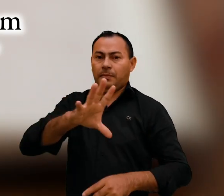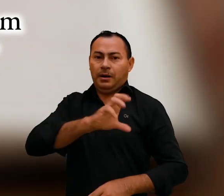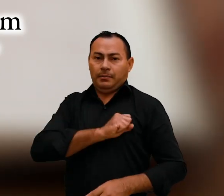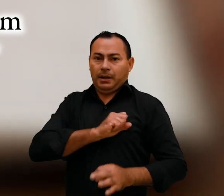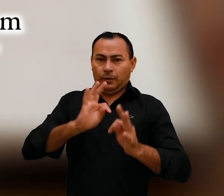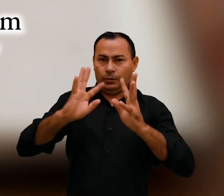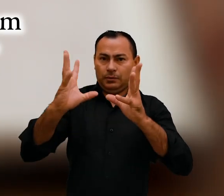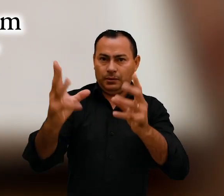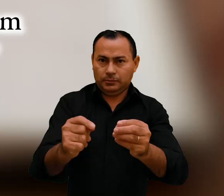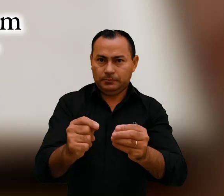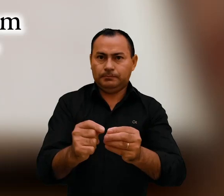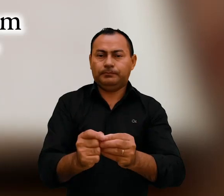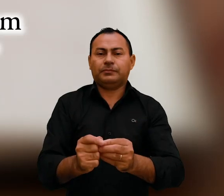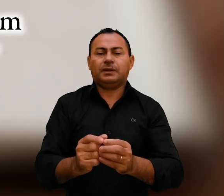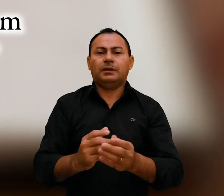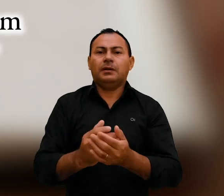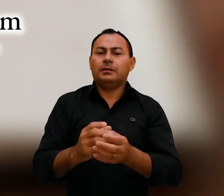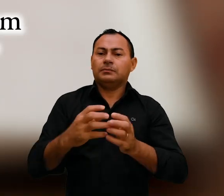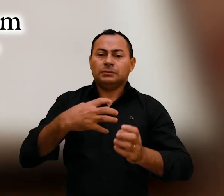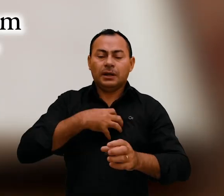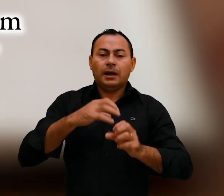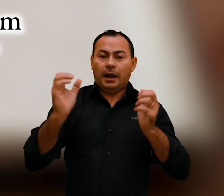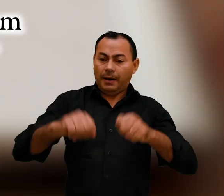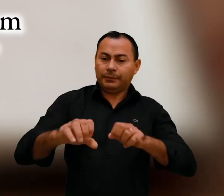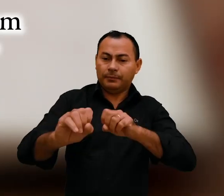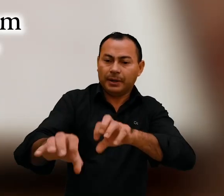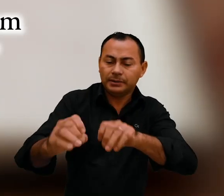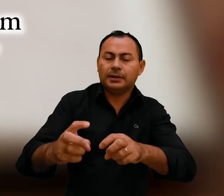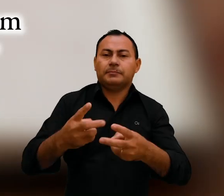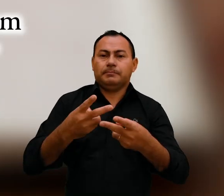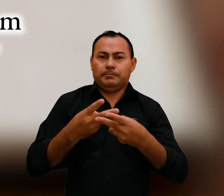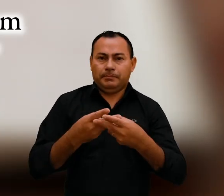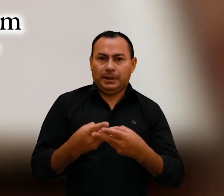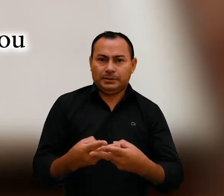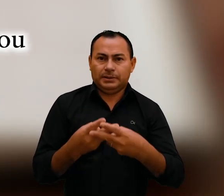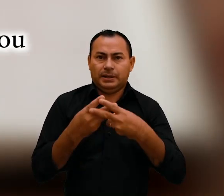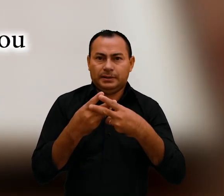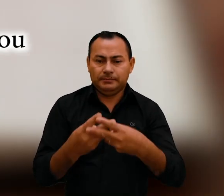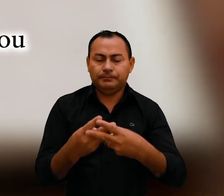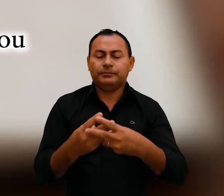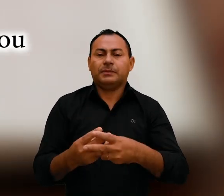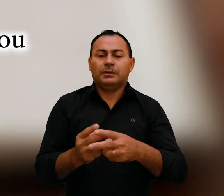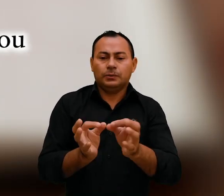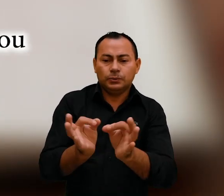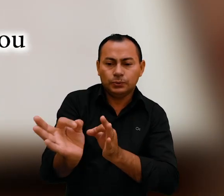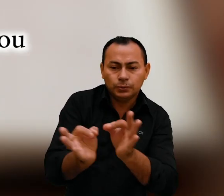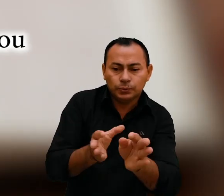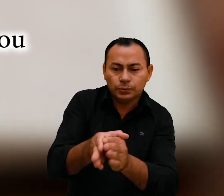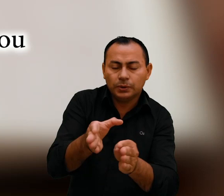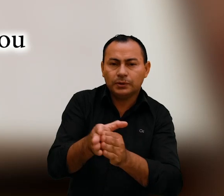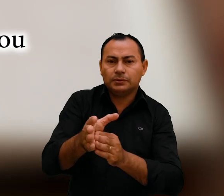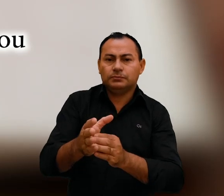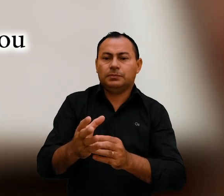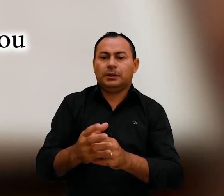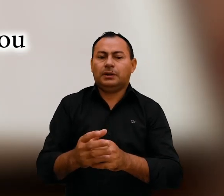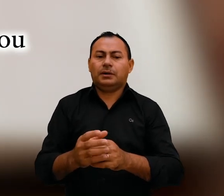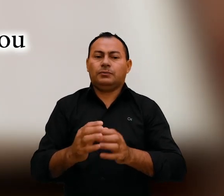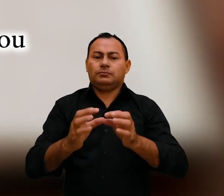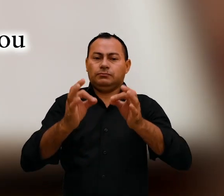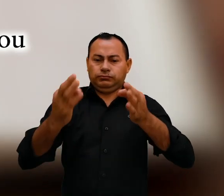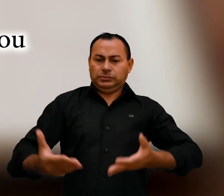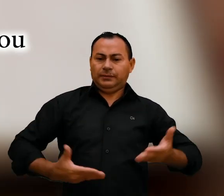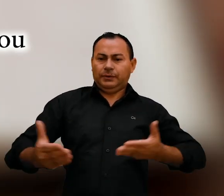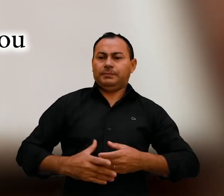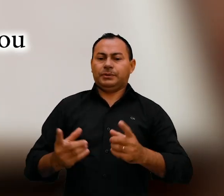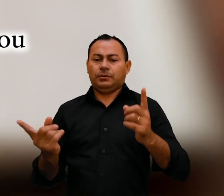ser amásio para com todos apto para ensinar paciente deve corrigir com mansidão os que lhe